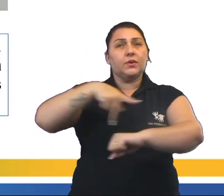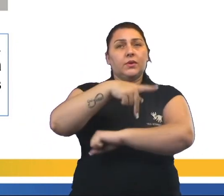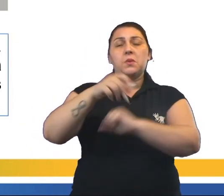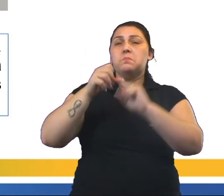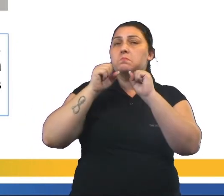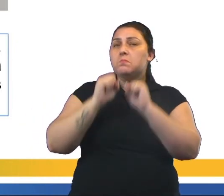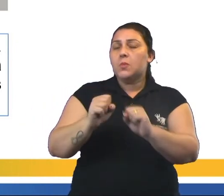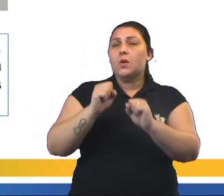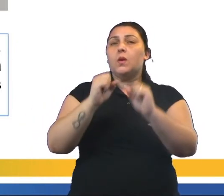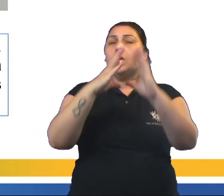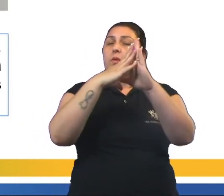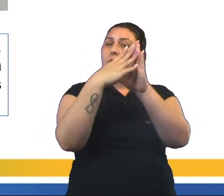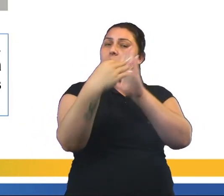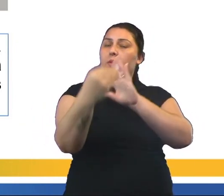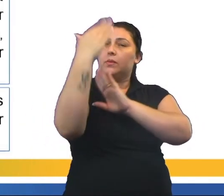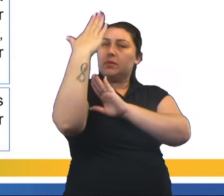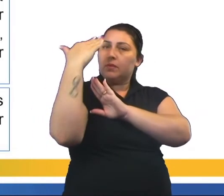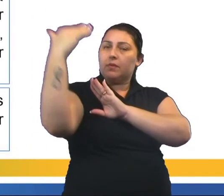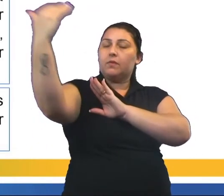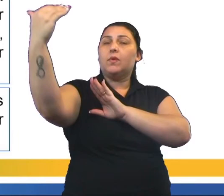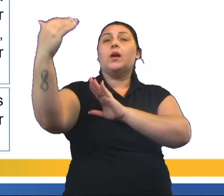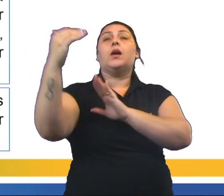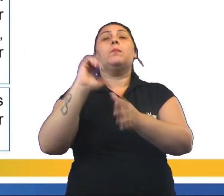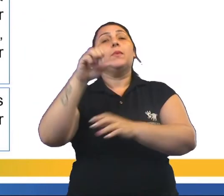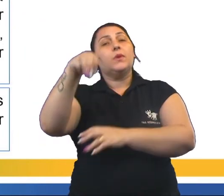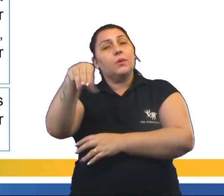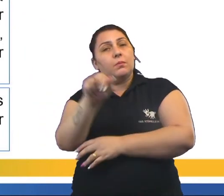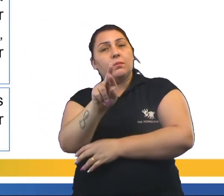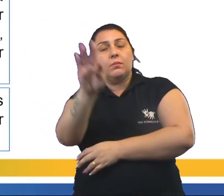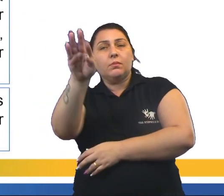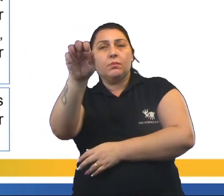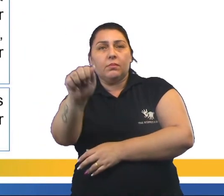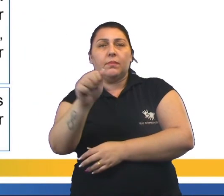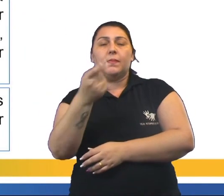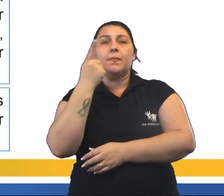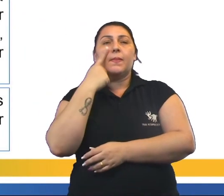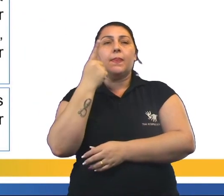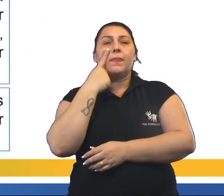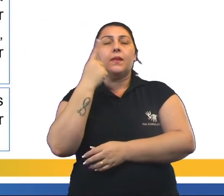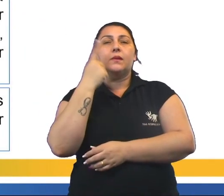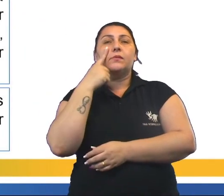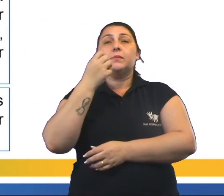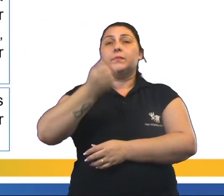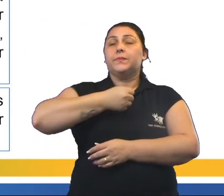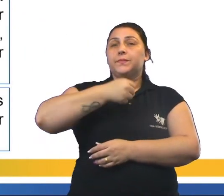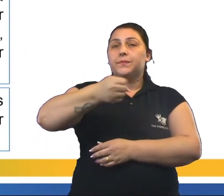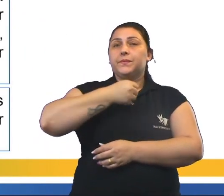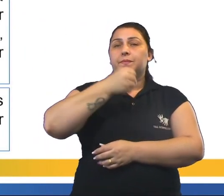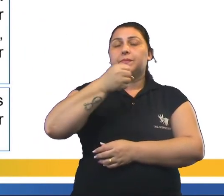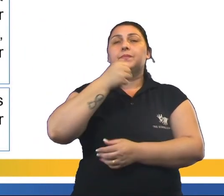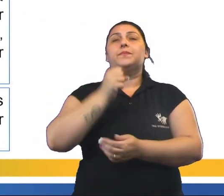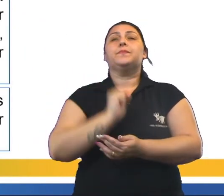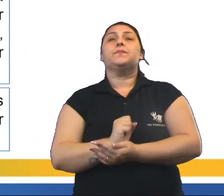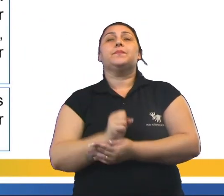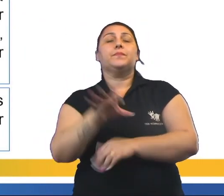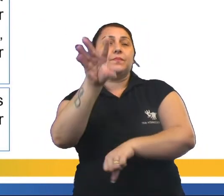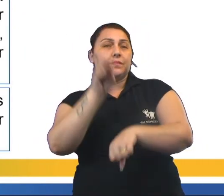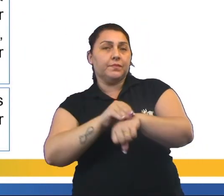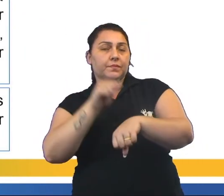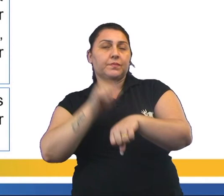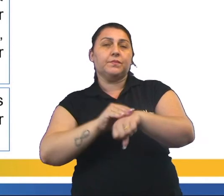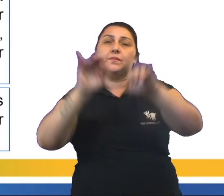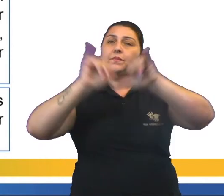que podem se espelhar no sucesso da atleta entrevistada. Olha só, a entrevista, difusão de